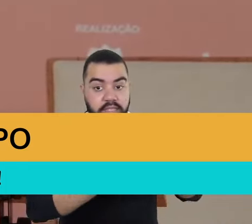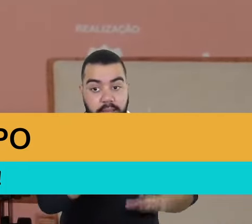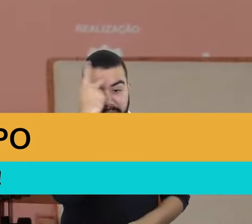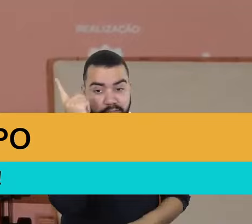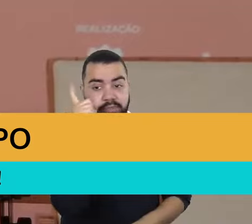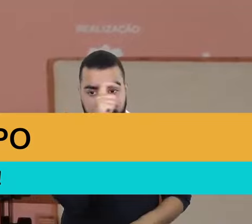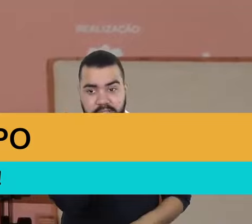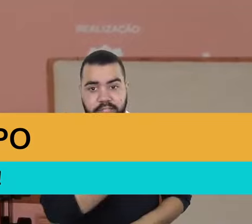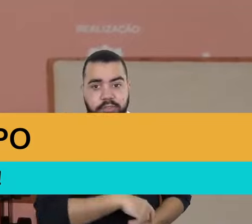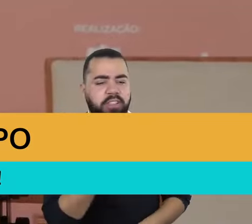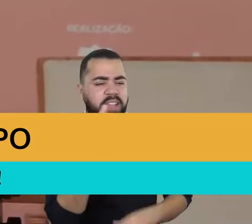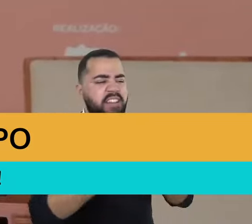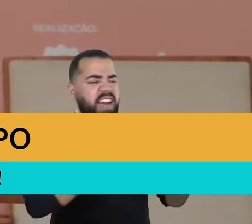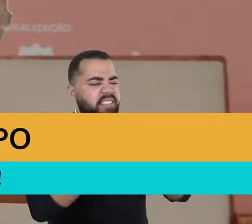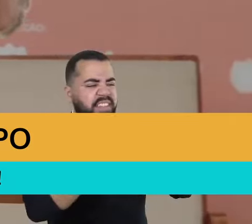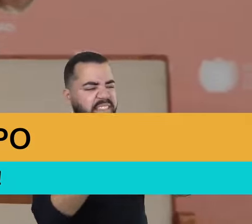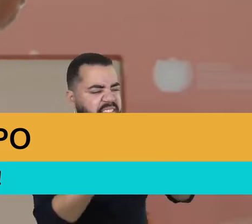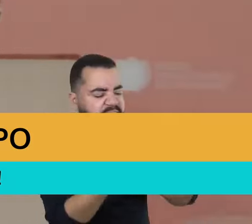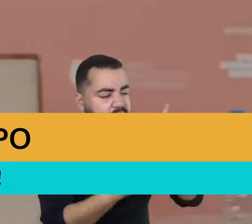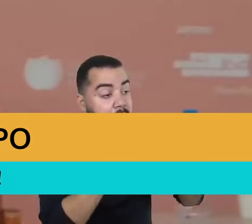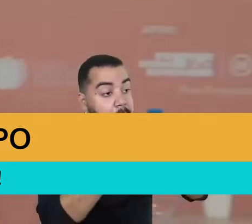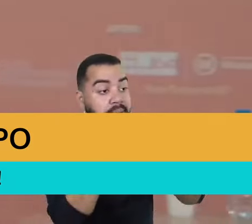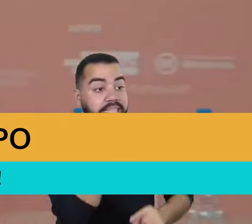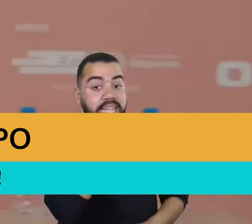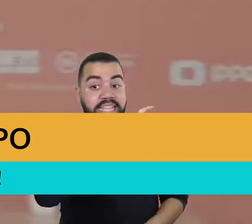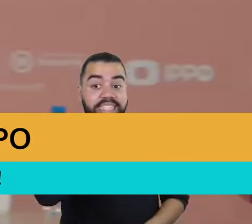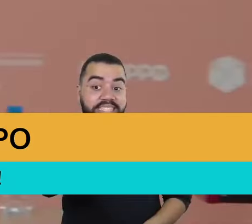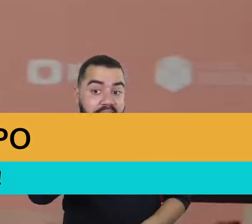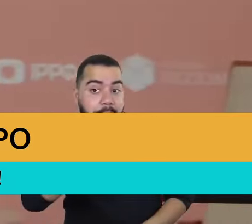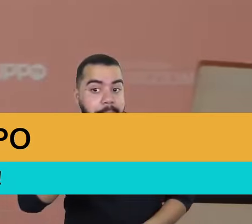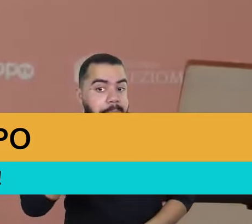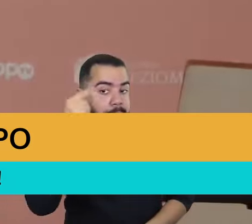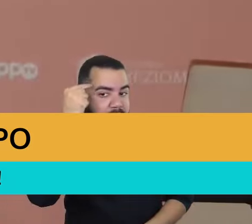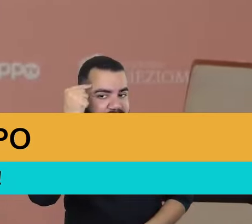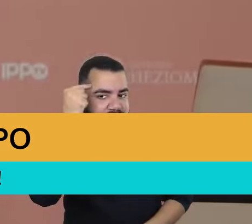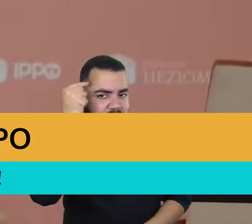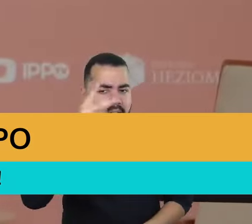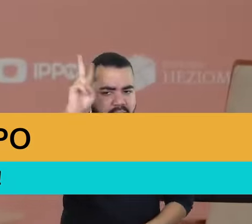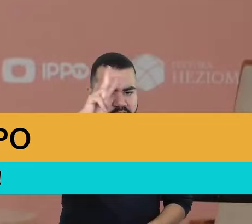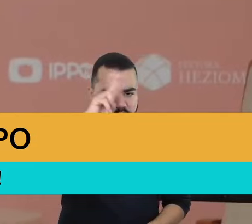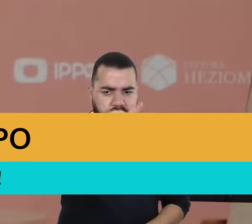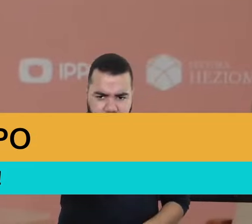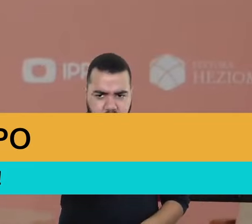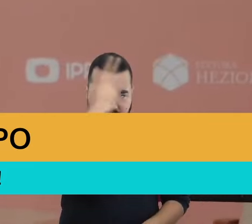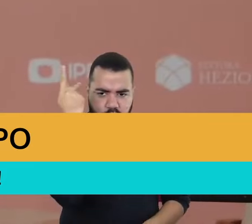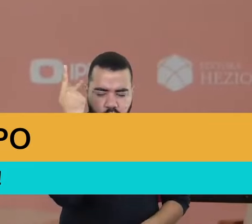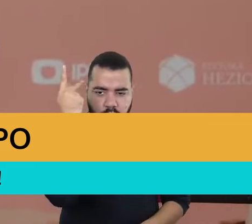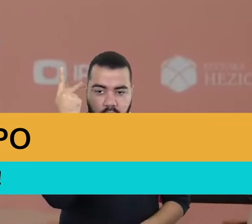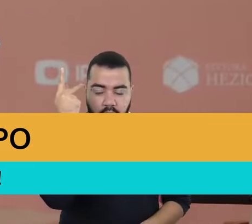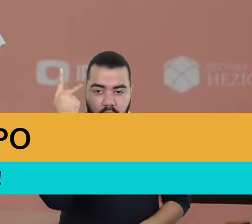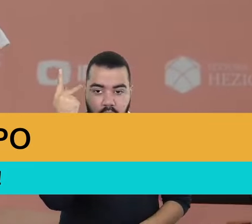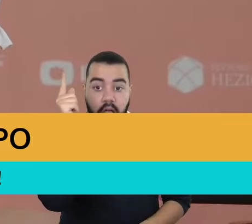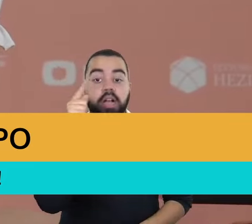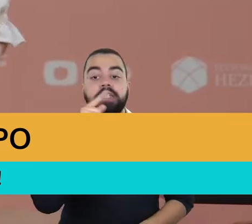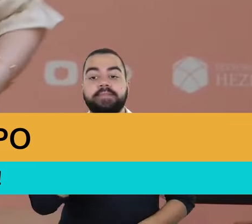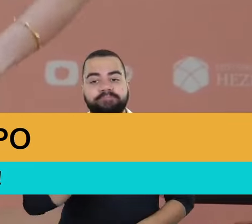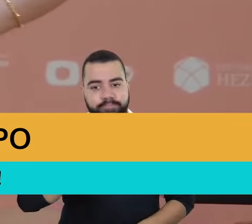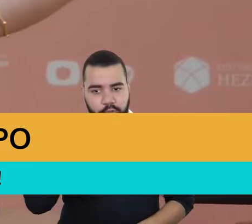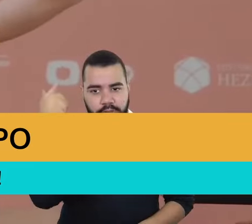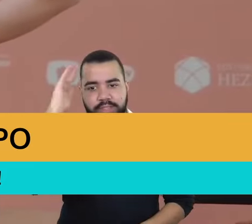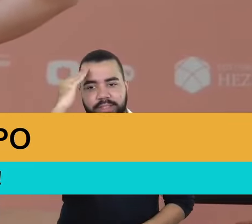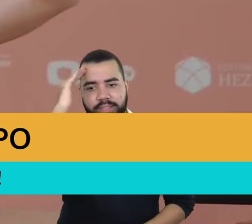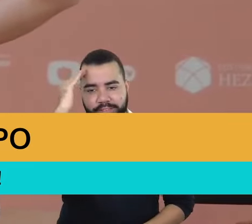olhar para o outro, colocar o dedinho na cara do outro, falar do outro, ter uma opinião formada sobre o outro sem antes conhecer o outro,